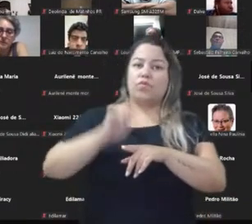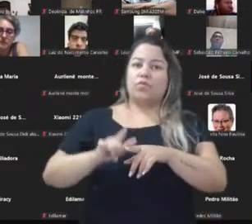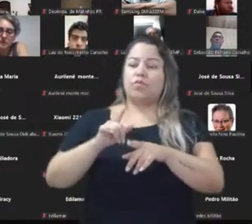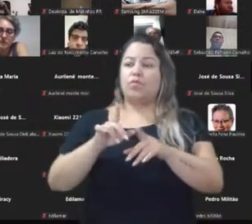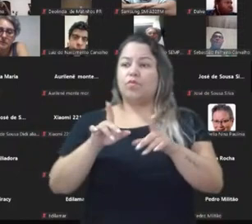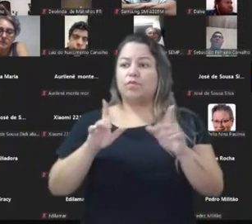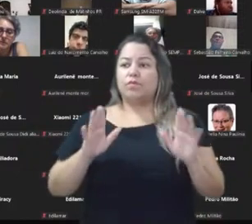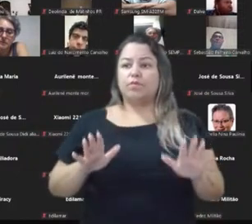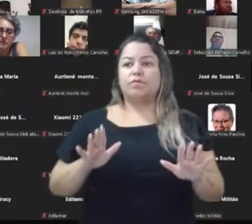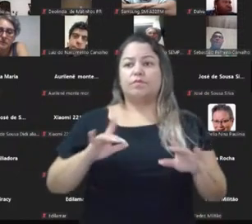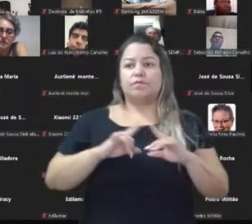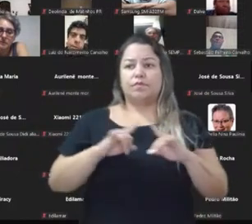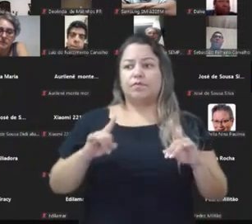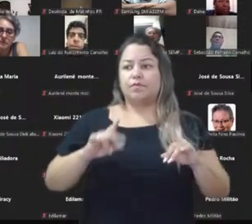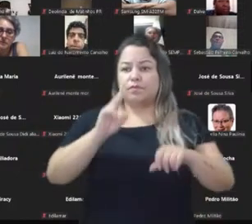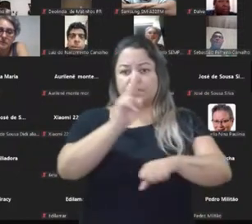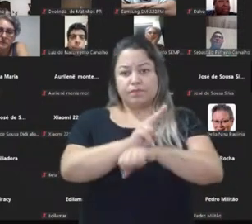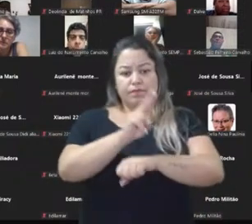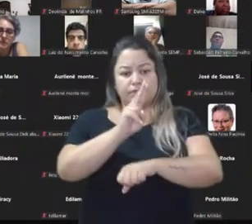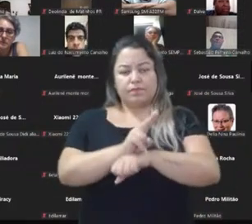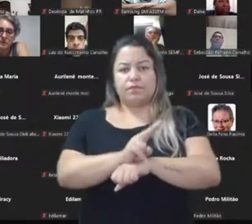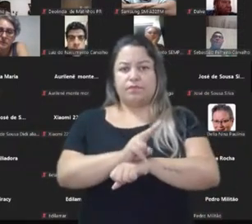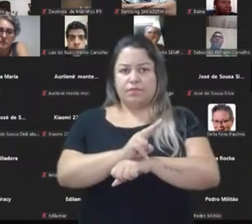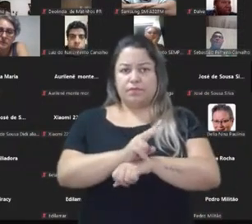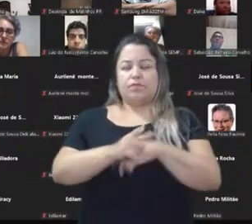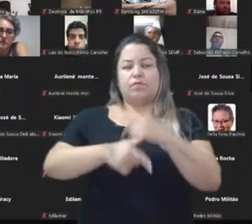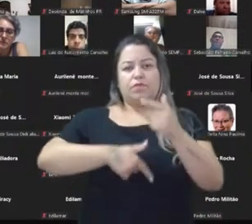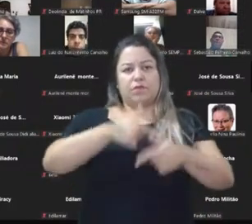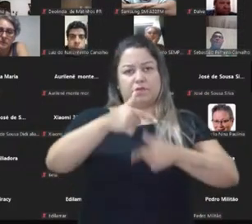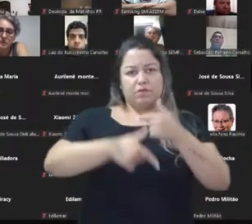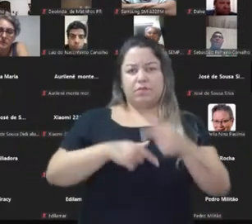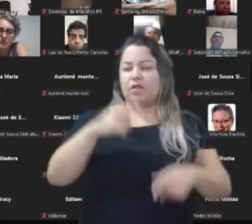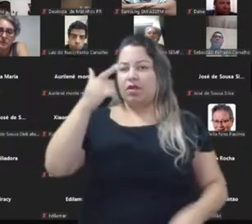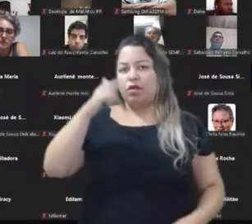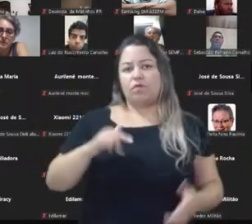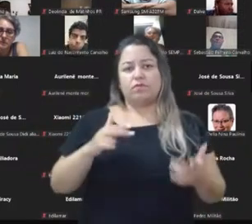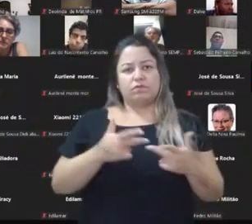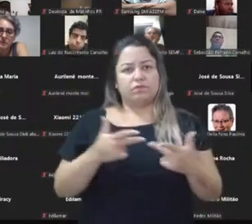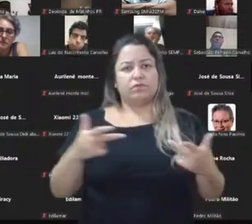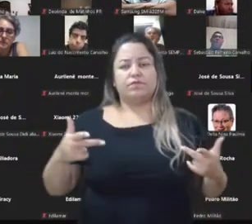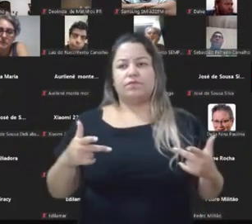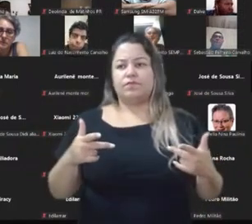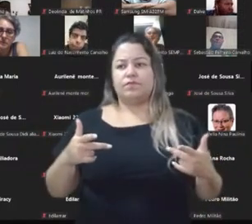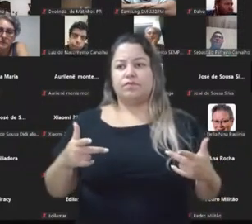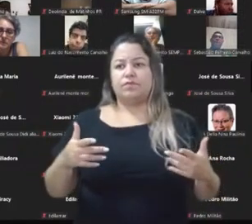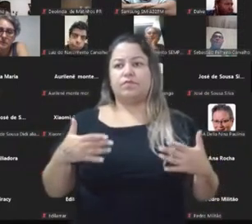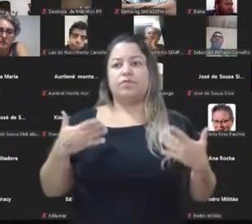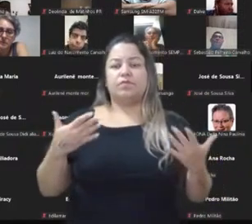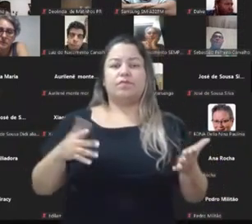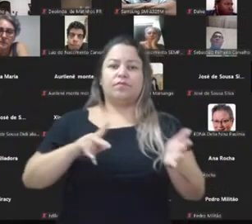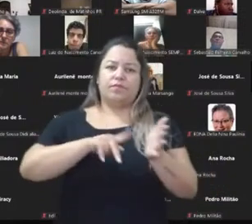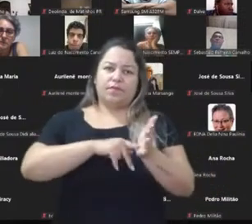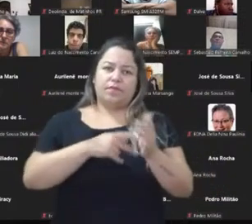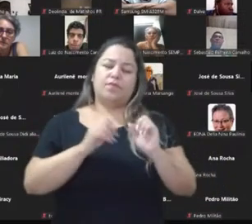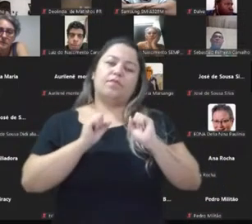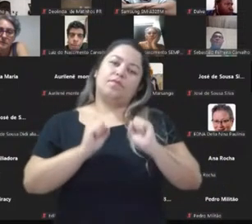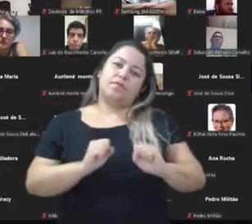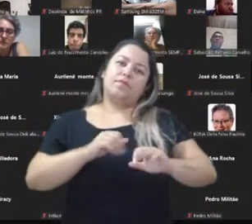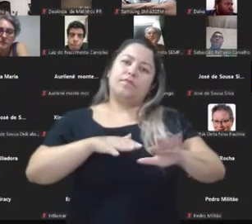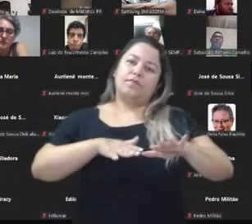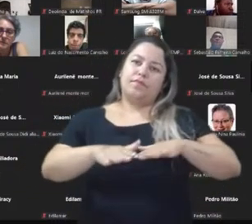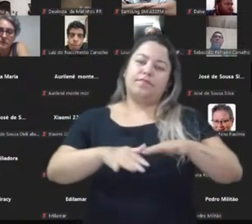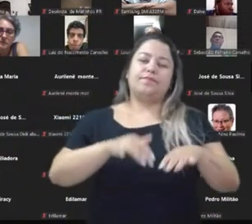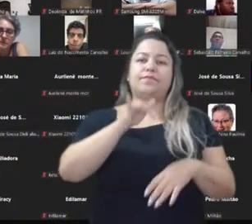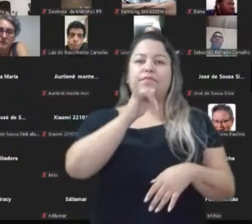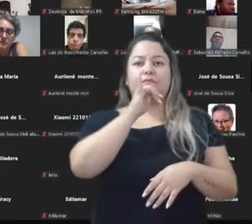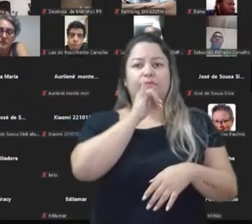ó nós sempre defendemos a jornada de trabalho tá Mas é é outra coisa é outra lógica então o sindicalismo pode fazer um movimento por exemplo